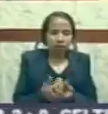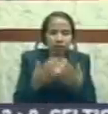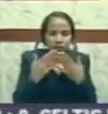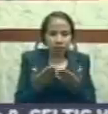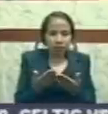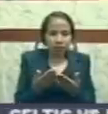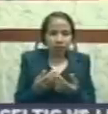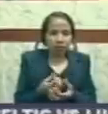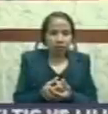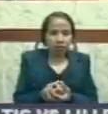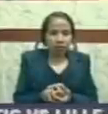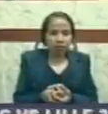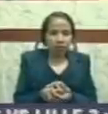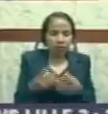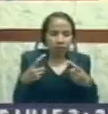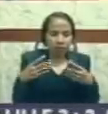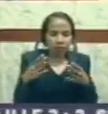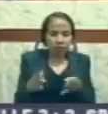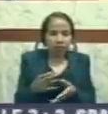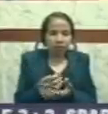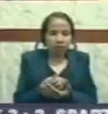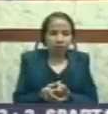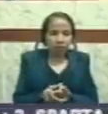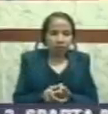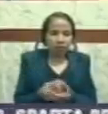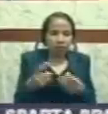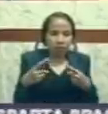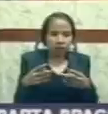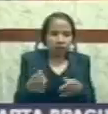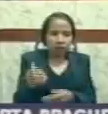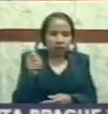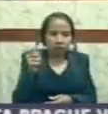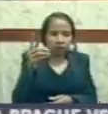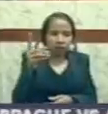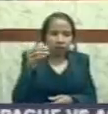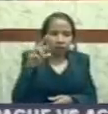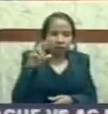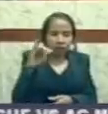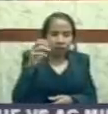Obrigado, senhora deputada. Distinto deputado Adriano Nascimento.